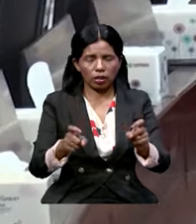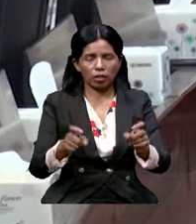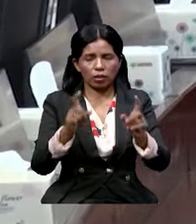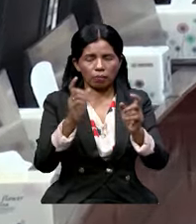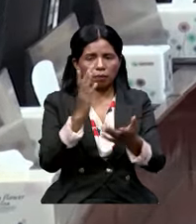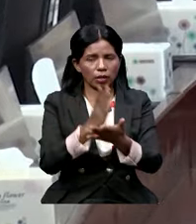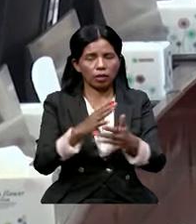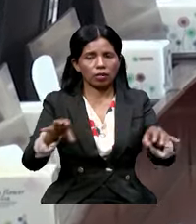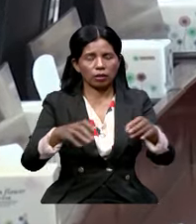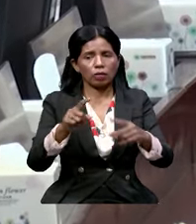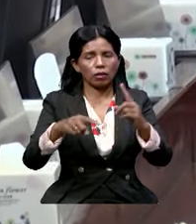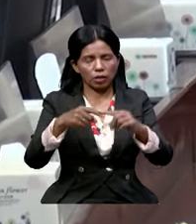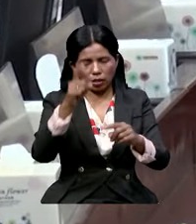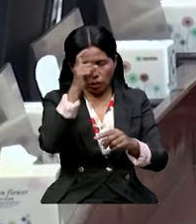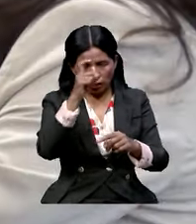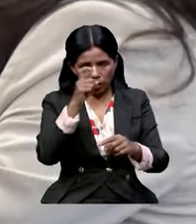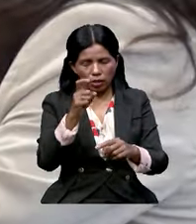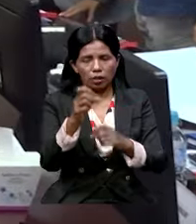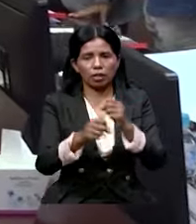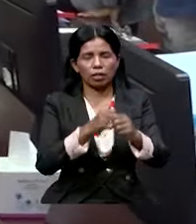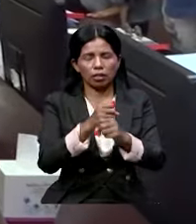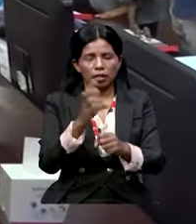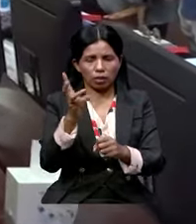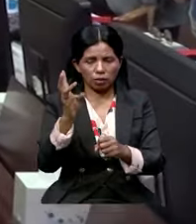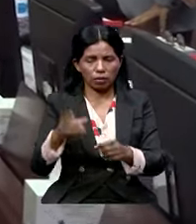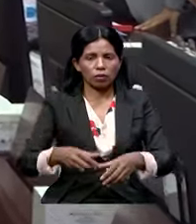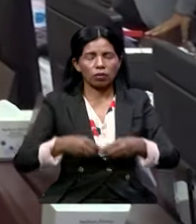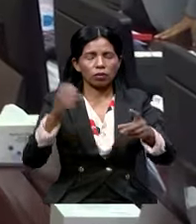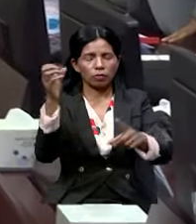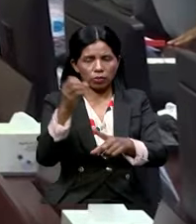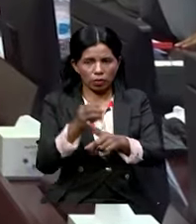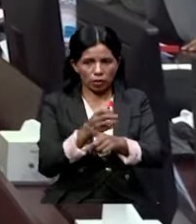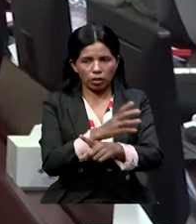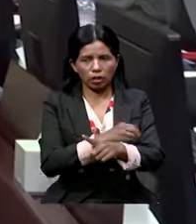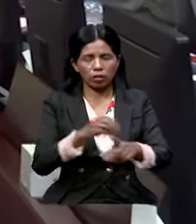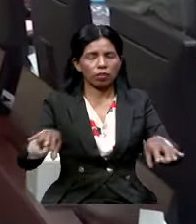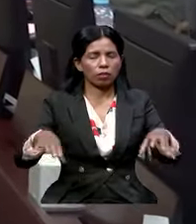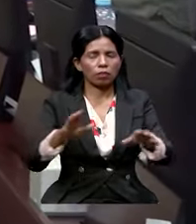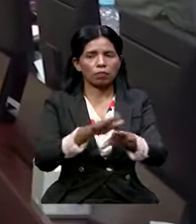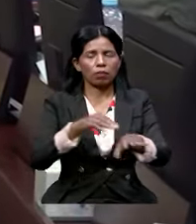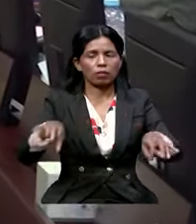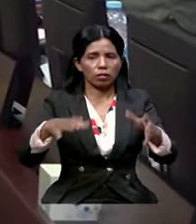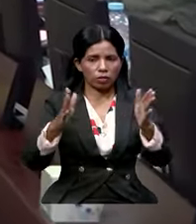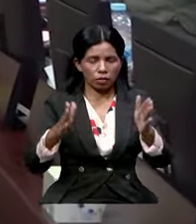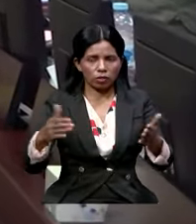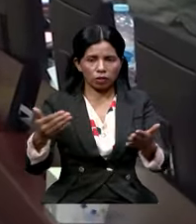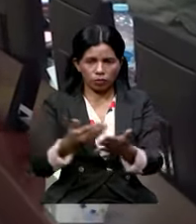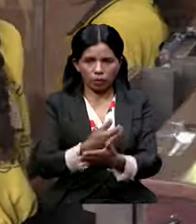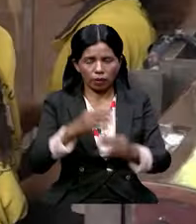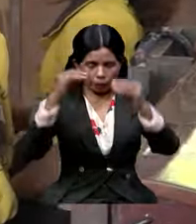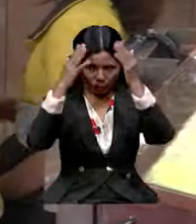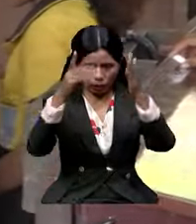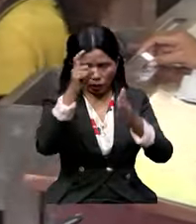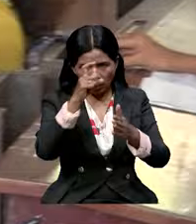obrigatório ba inhira to idade tina ne nulo rodi fo oportunidade ba recrutamento funcionário fon tambane professor ho